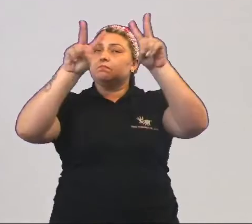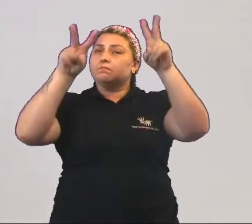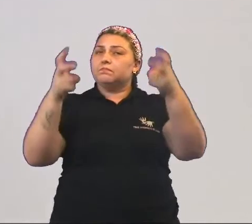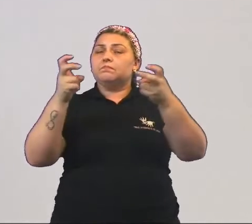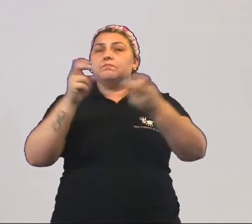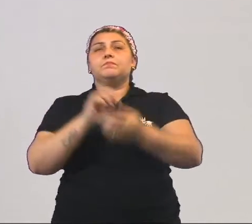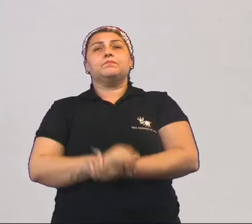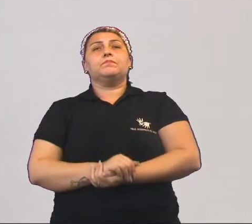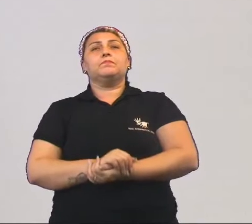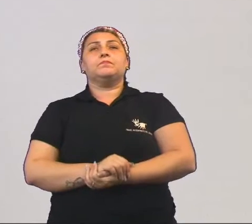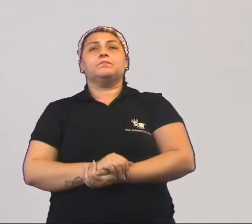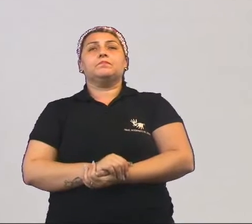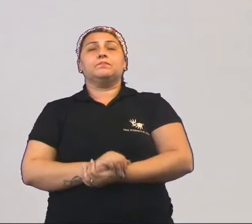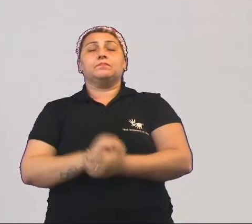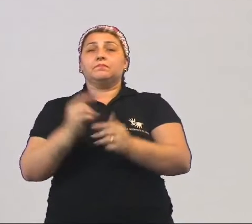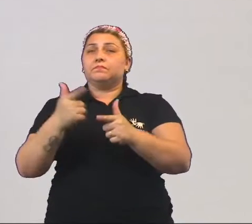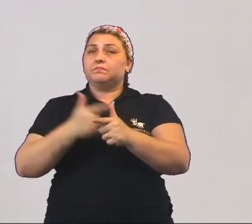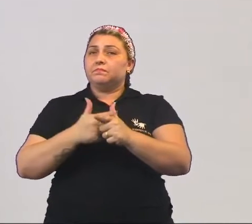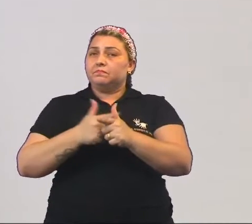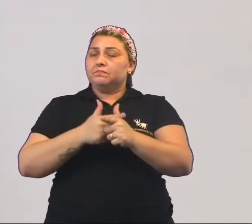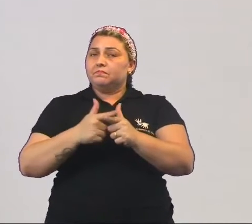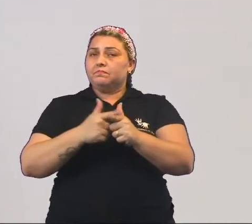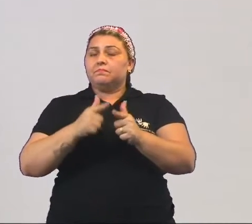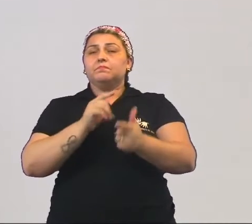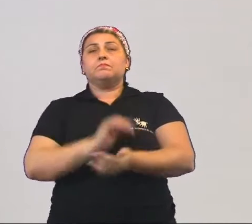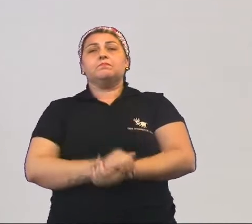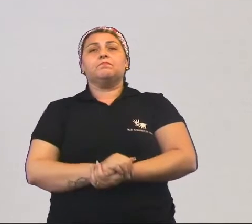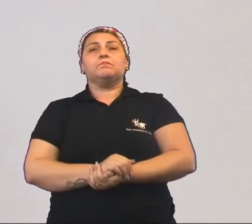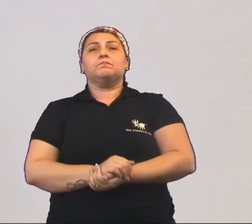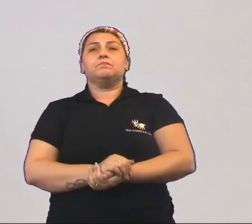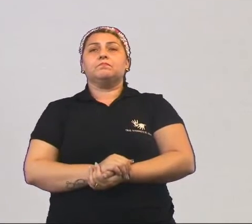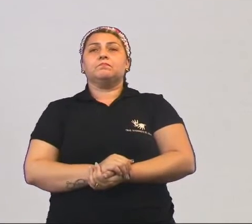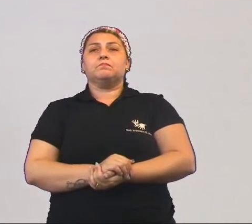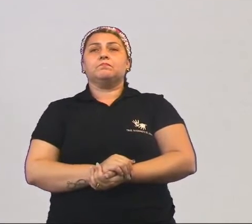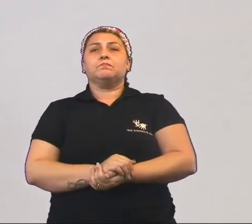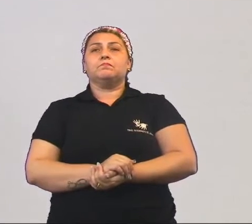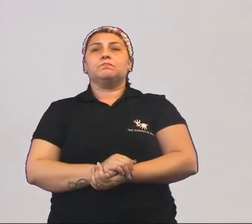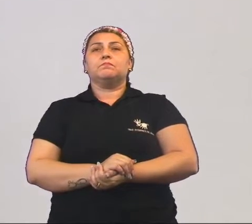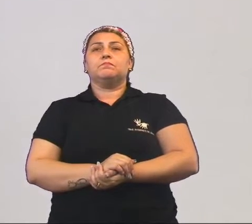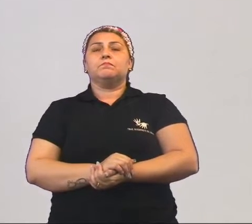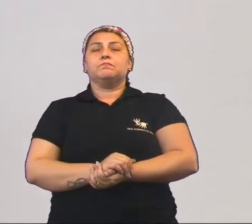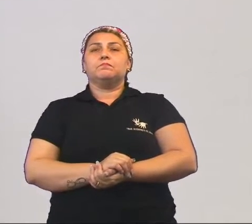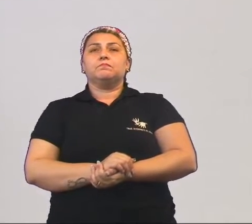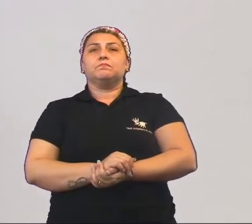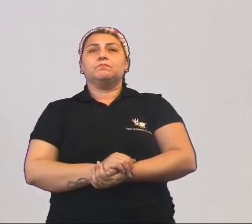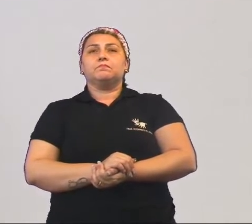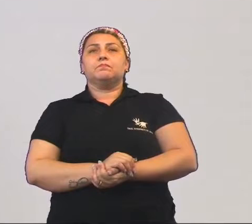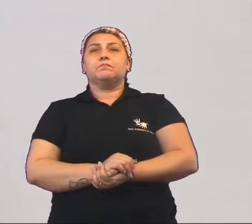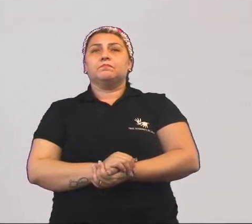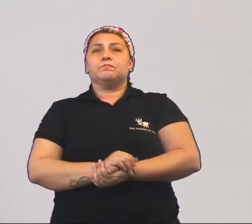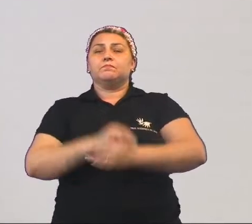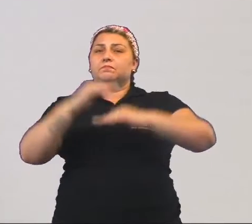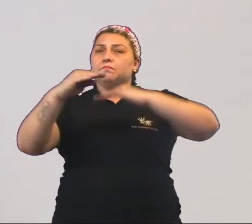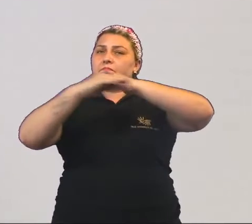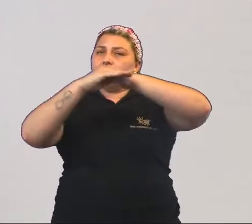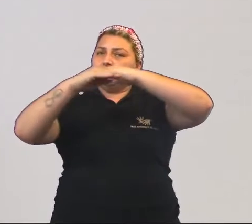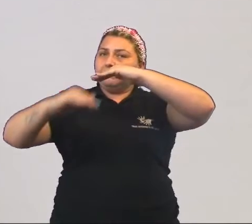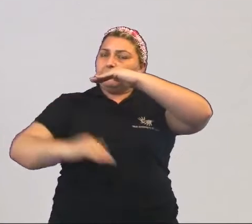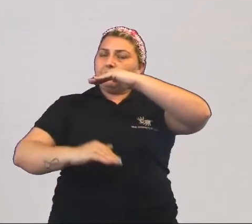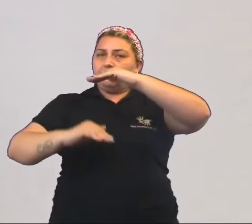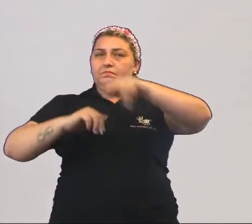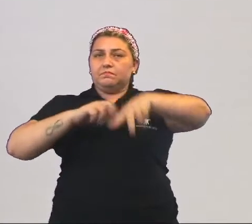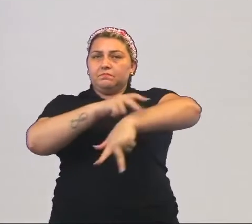assunto. E um dos problemas gerados, como eu acabei de citar, por conta dessa desigualdade de